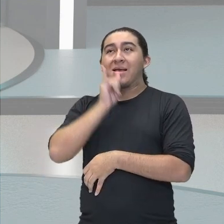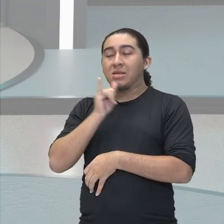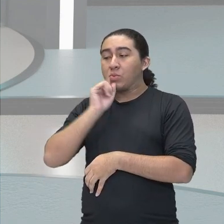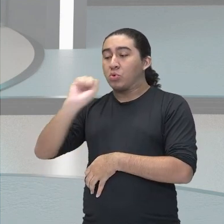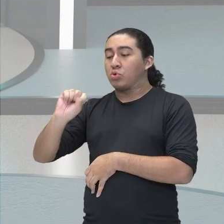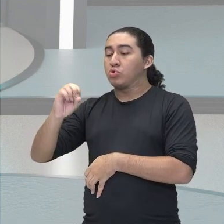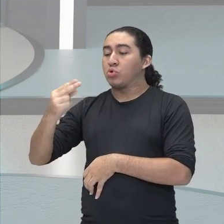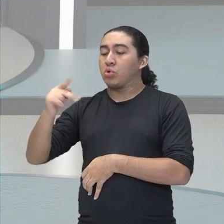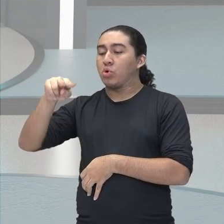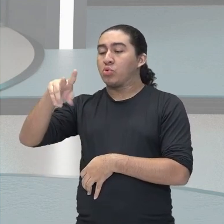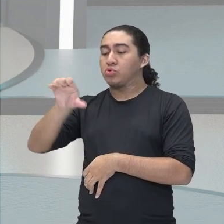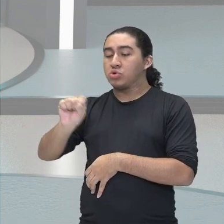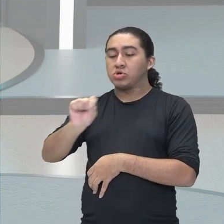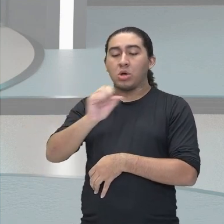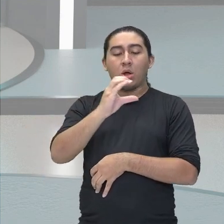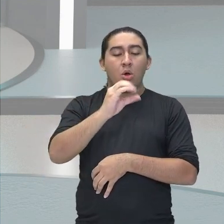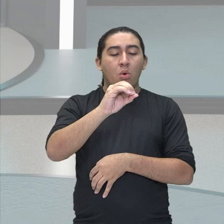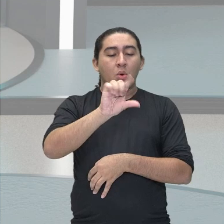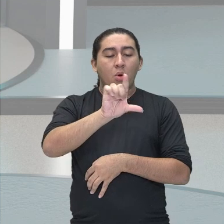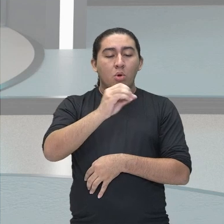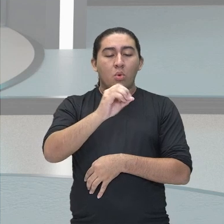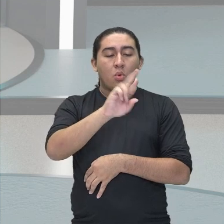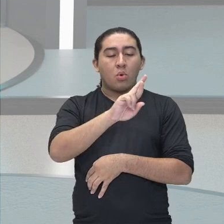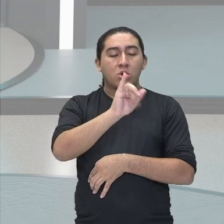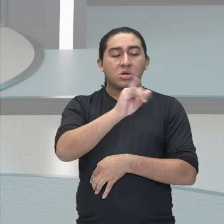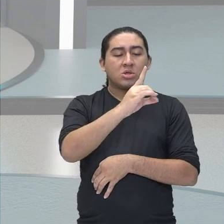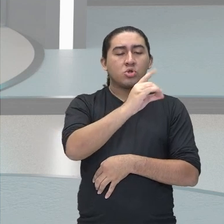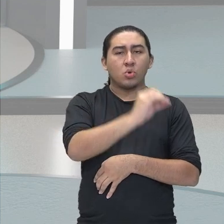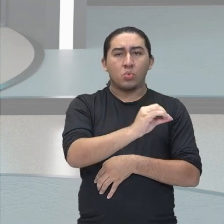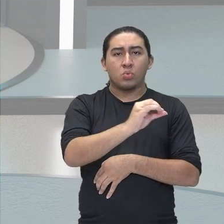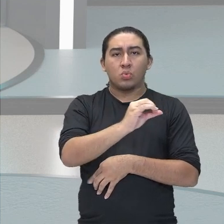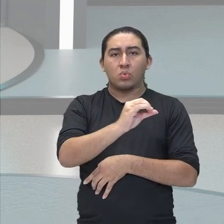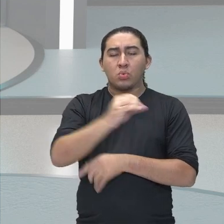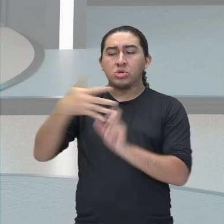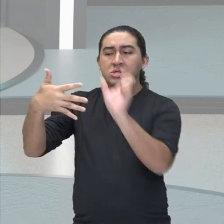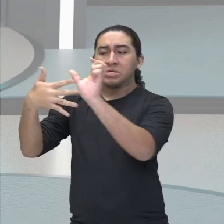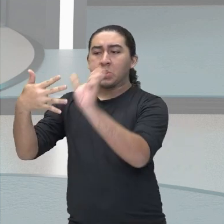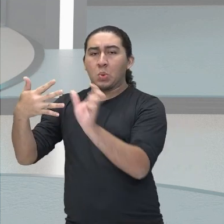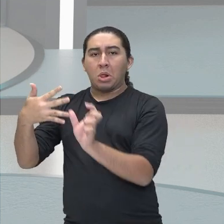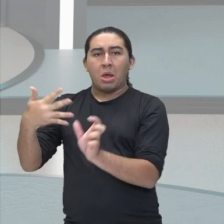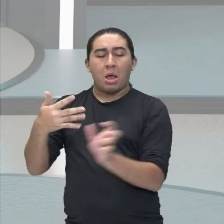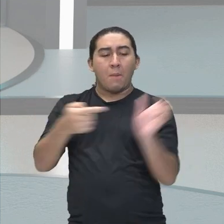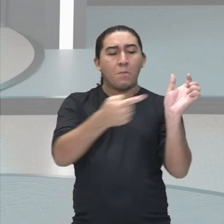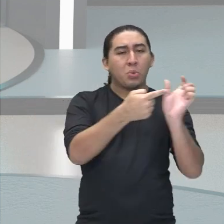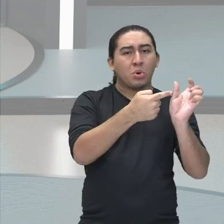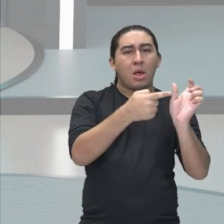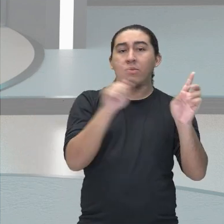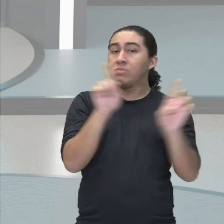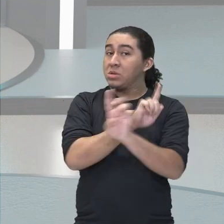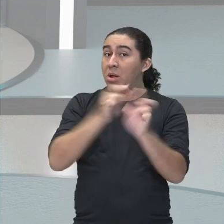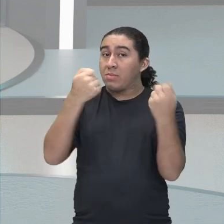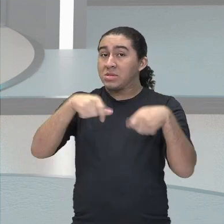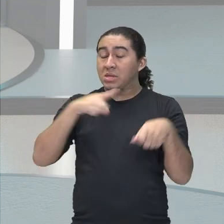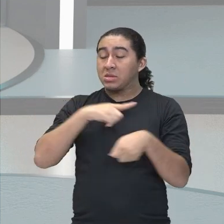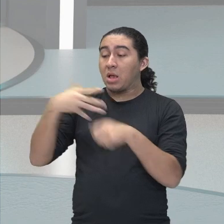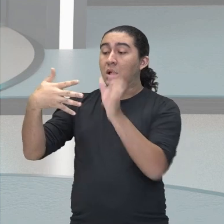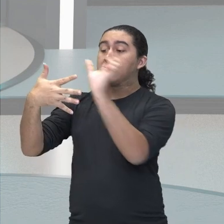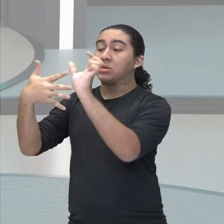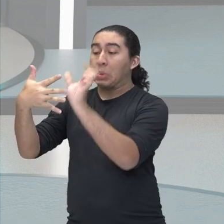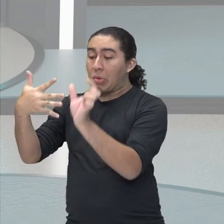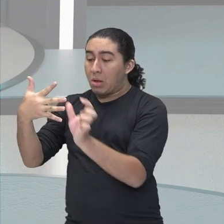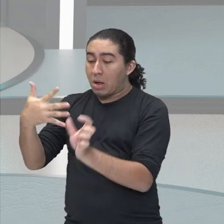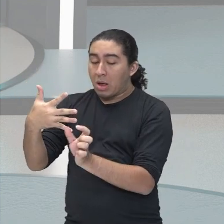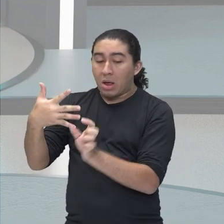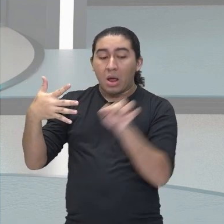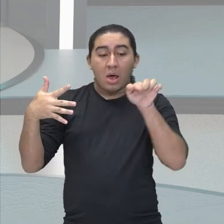sonhos colorido no singular, não. Substantivo singular, adjetivo